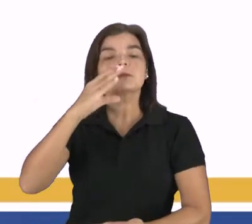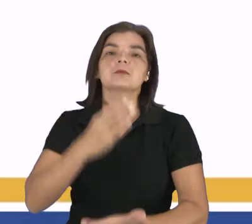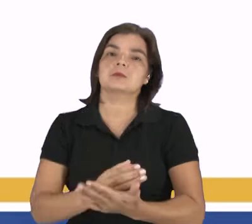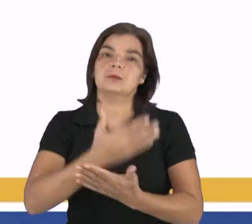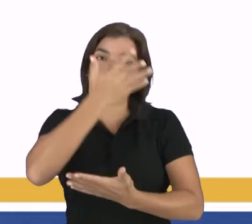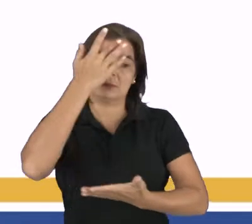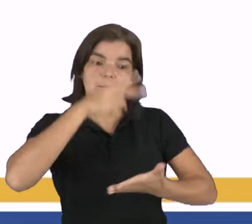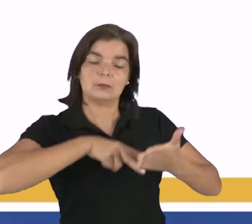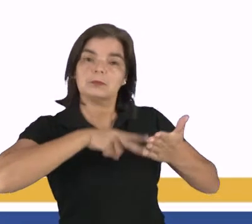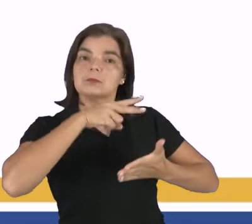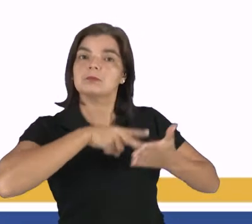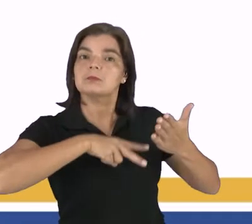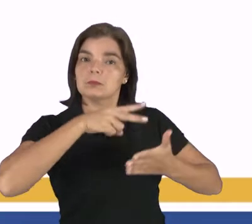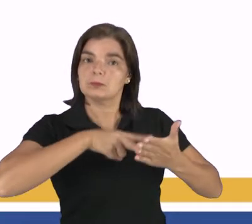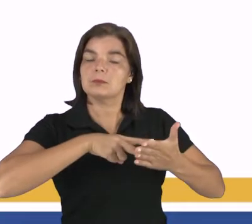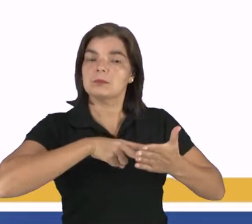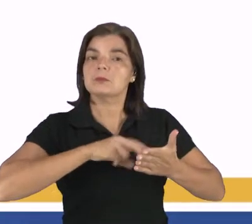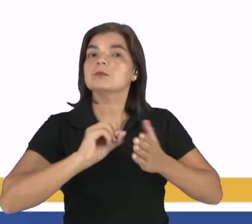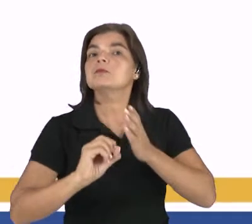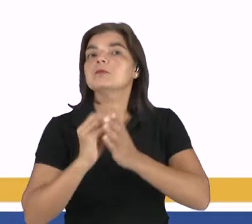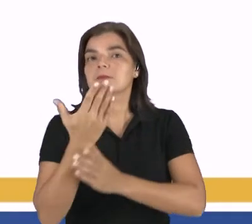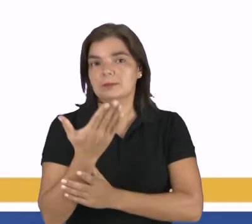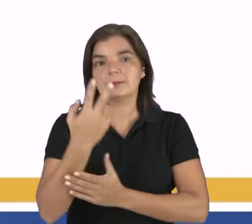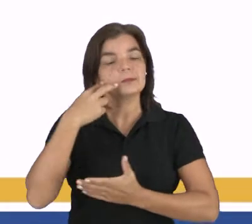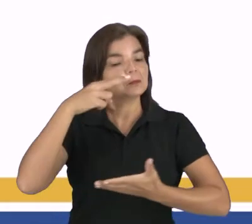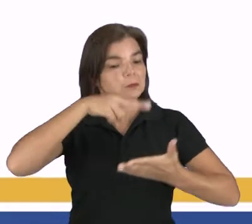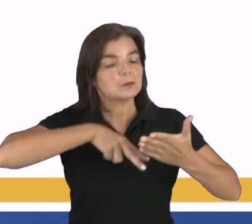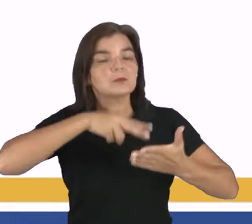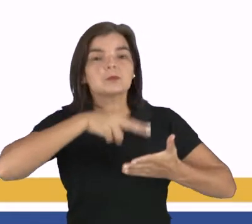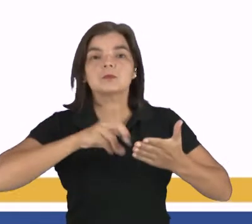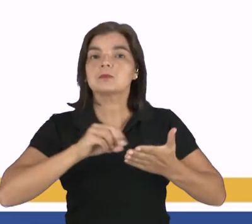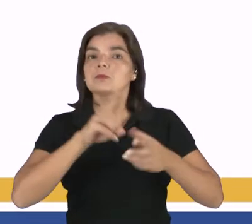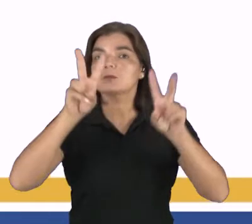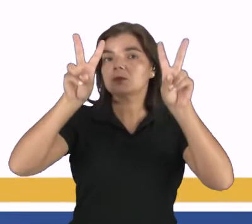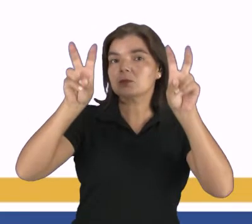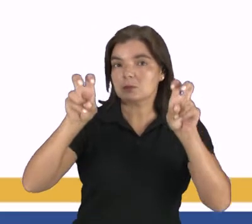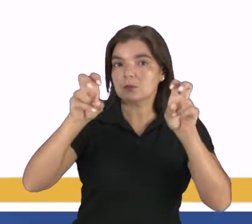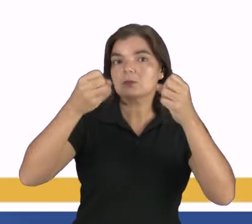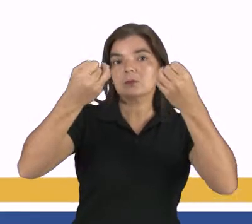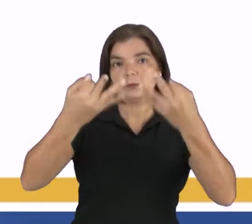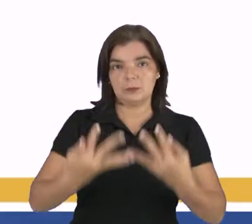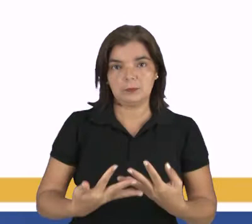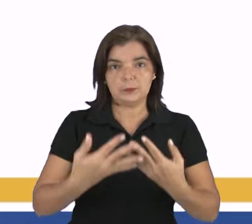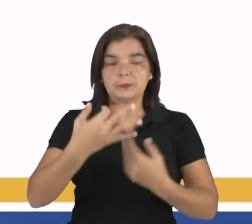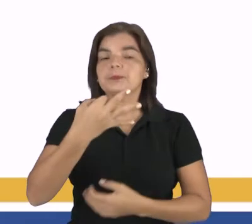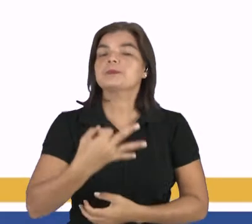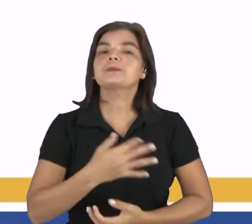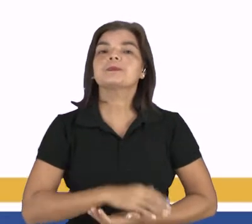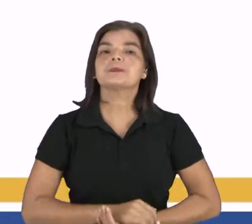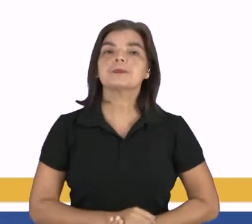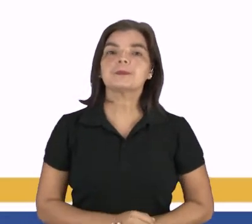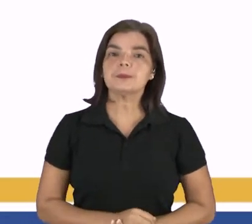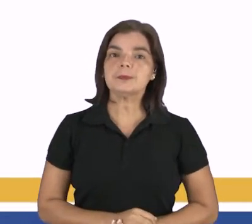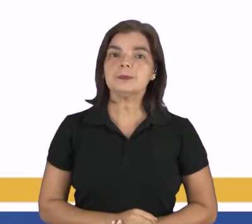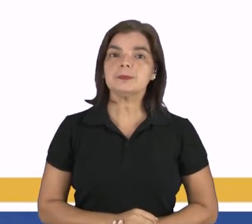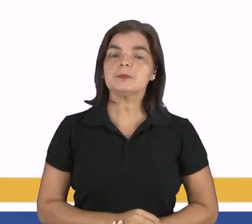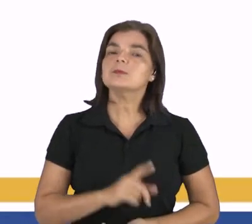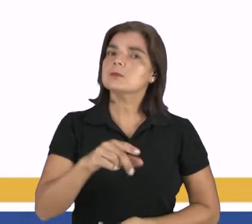ao leitor sobre os fatos que ele lê, ou o tema que é abordado, certo?